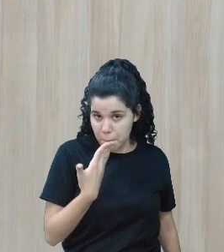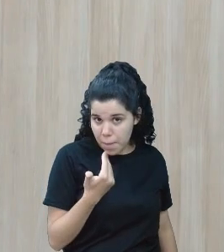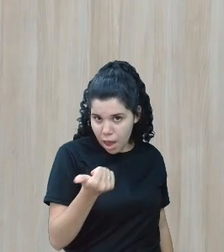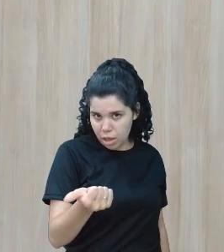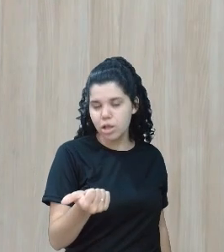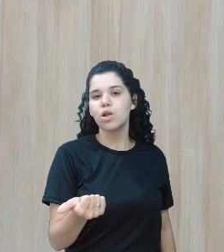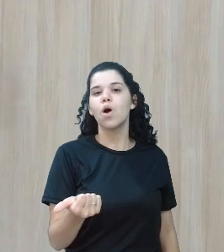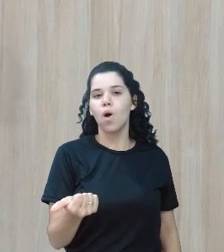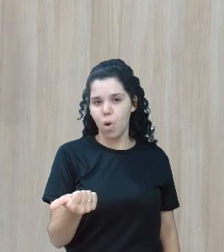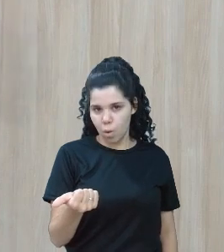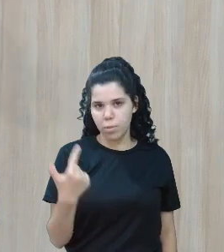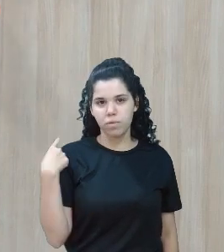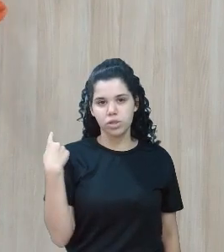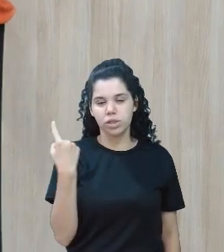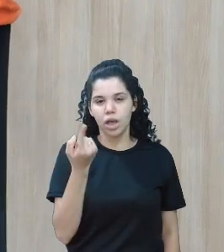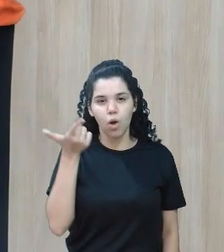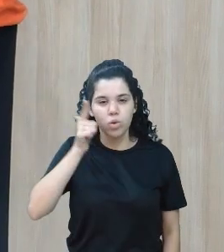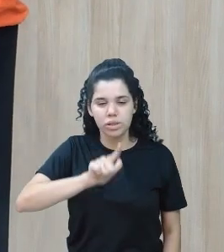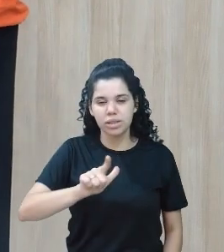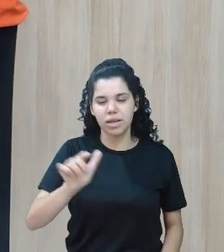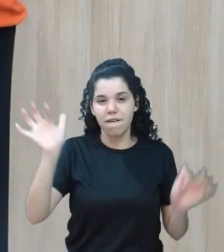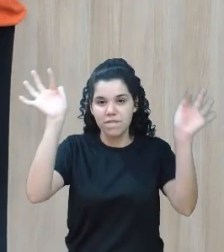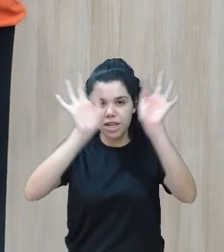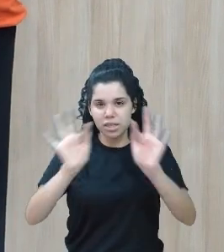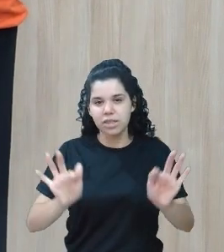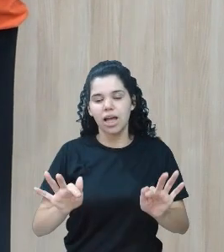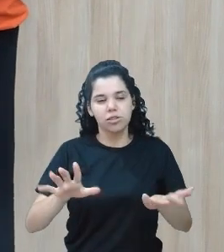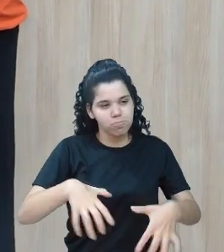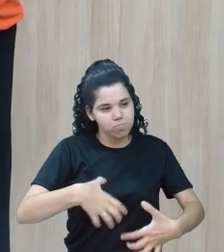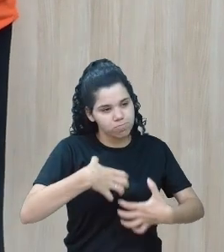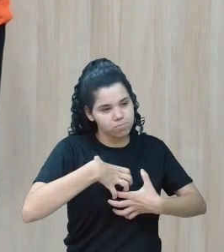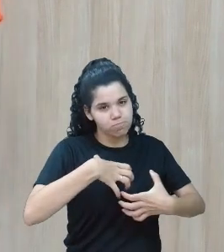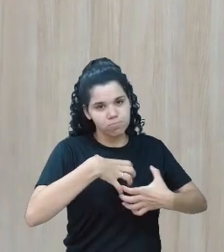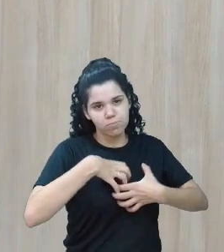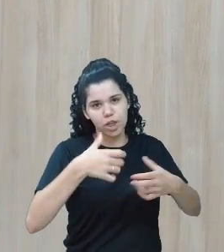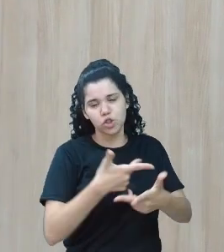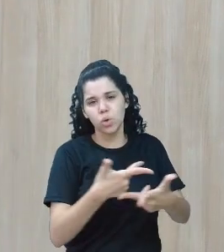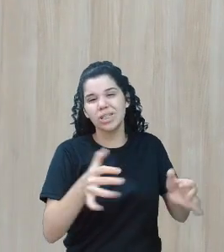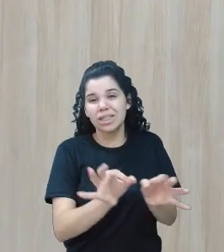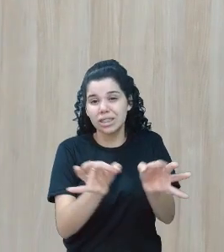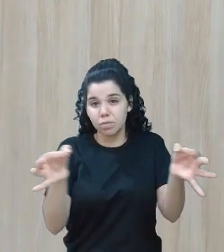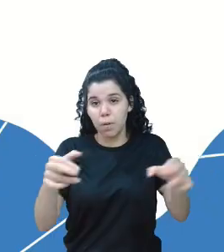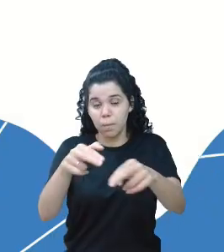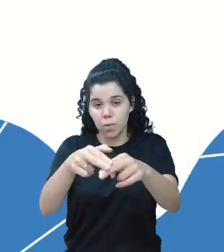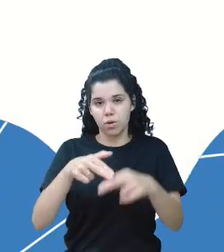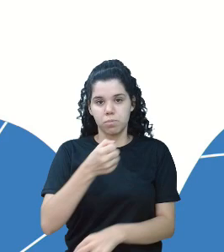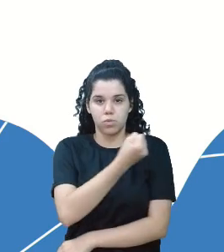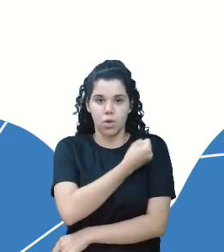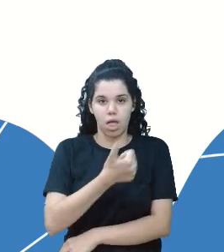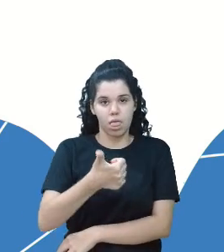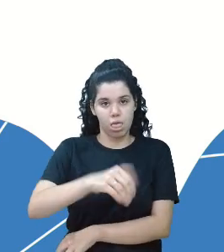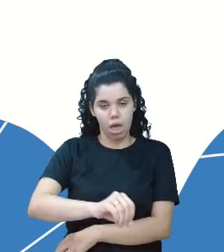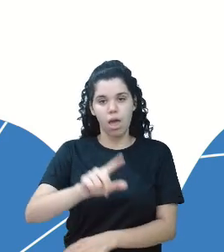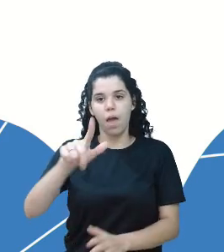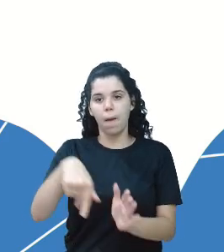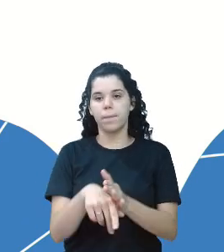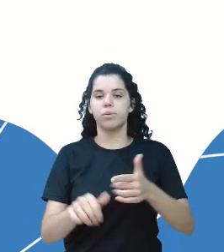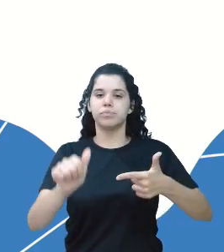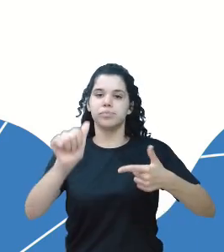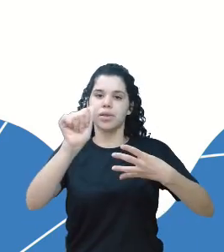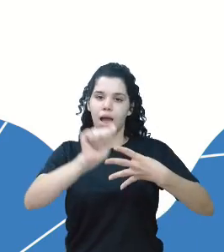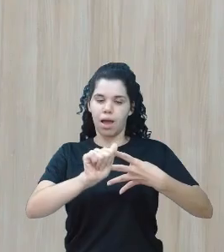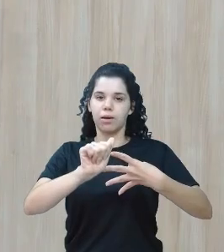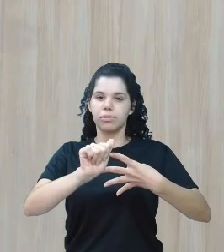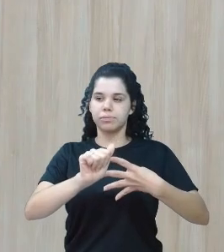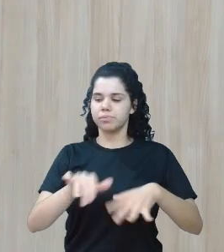você enxergue a felicidade nas pequenas coisas. Então, 10ª questão, letra A,